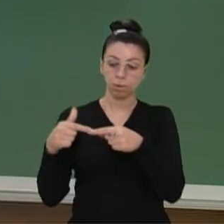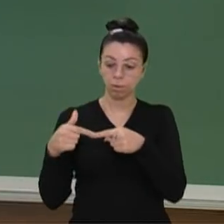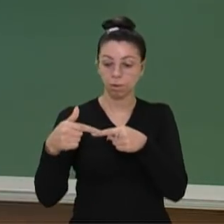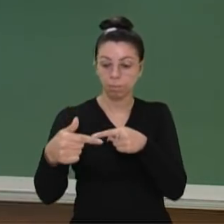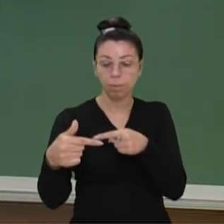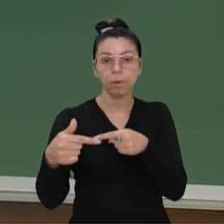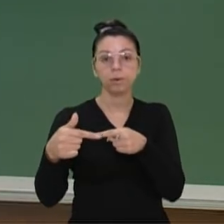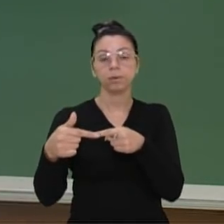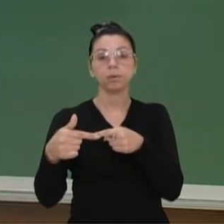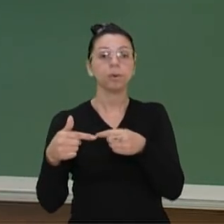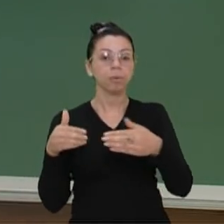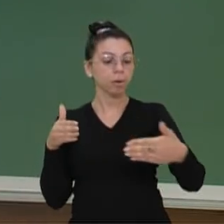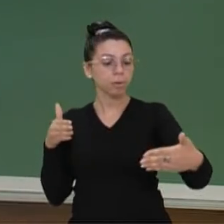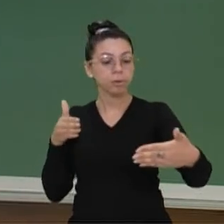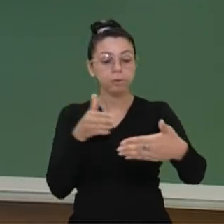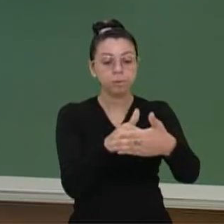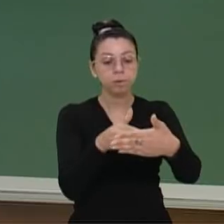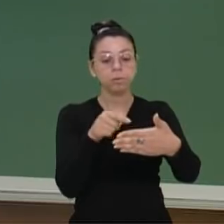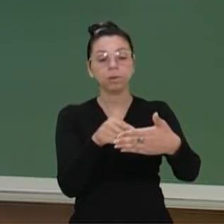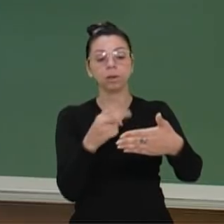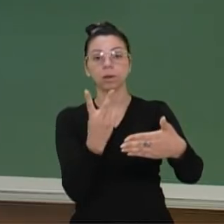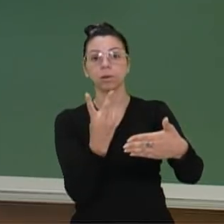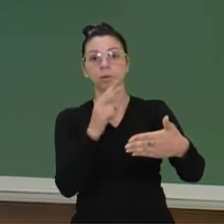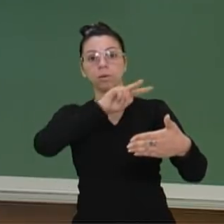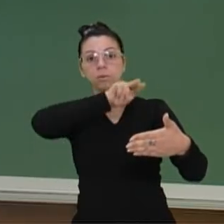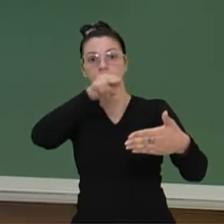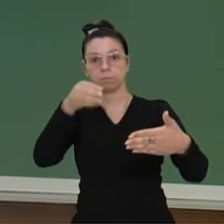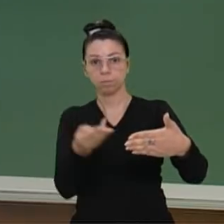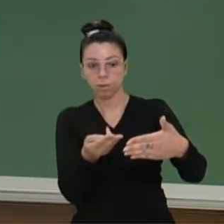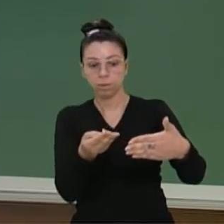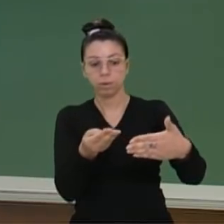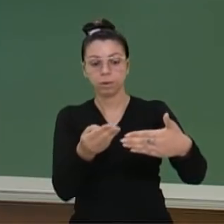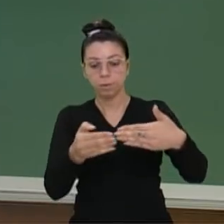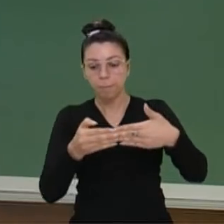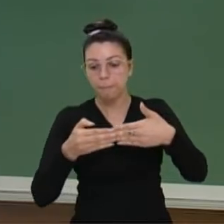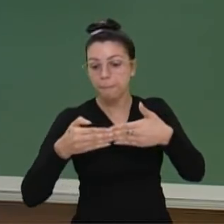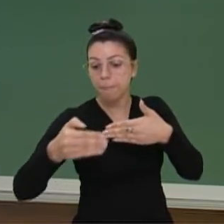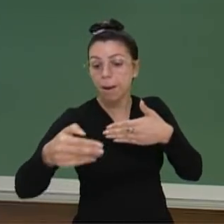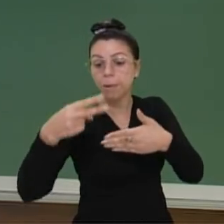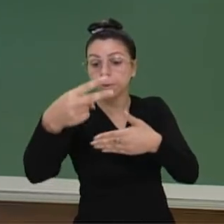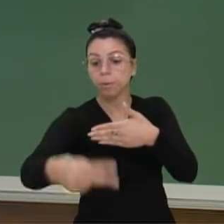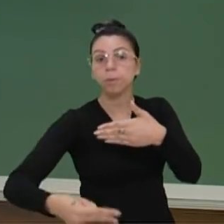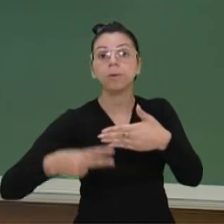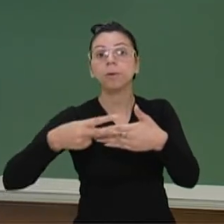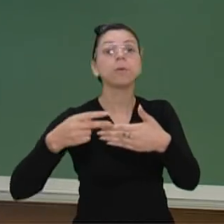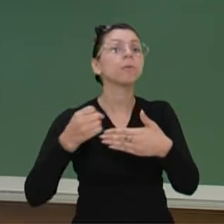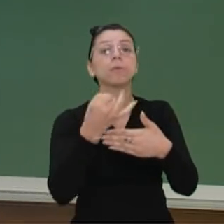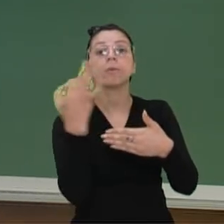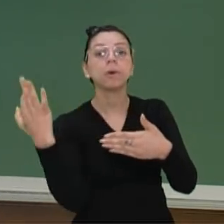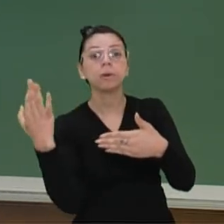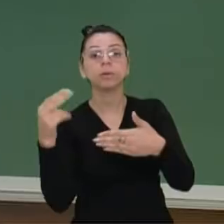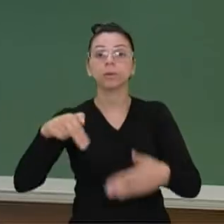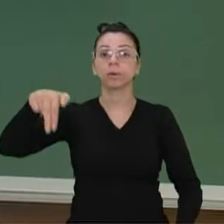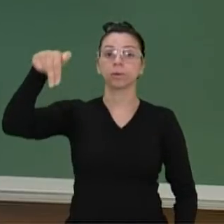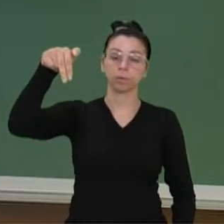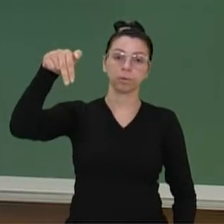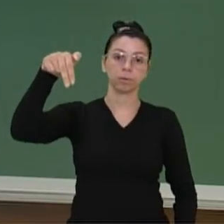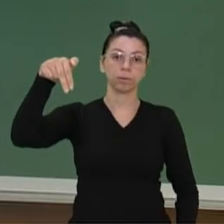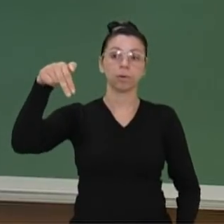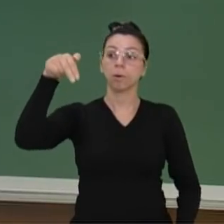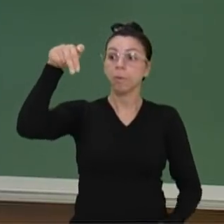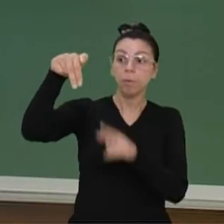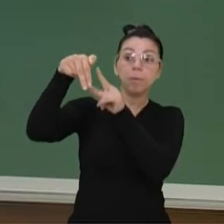ter ultrapassado 2 milhões. Então, 2 milhões vezes 1,03 elevado a N. E o